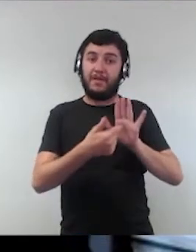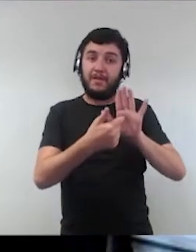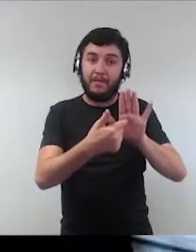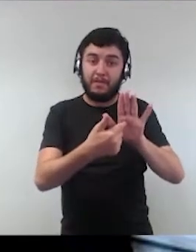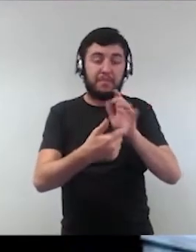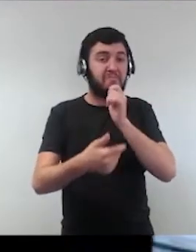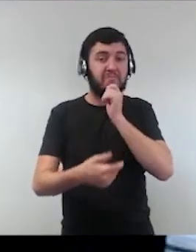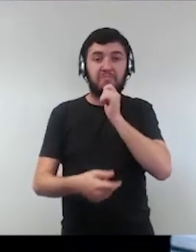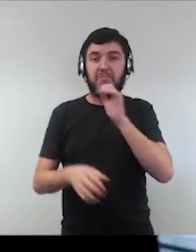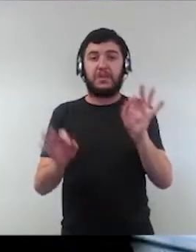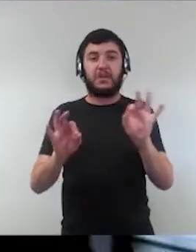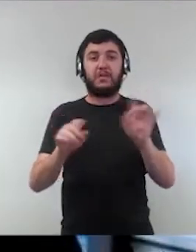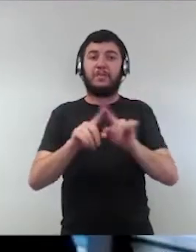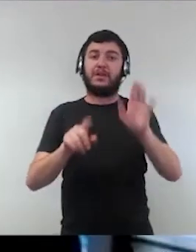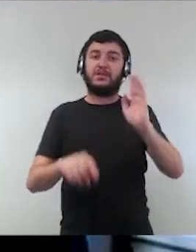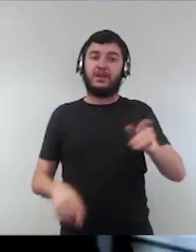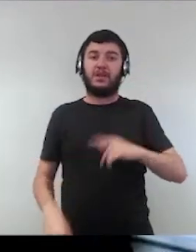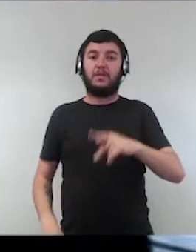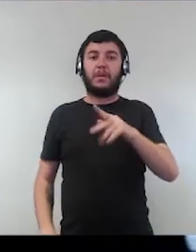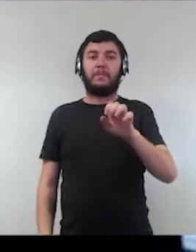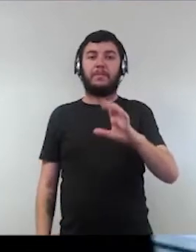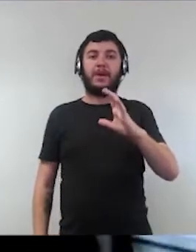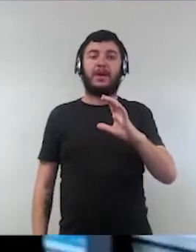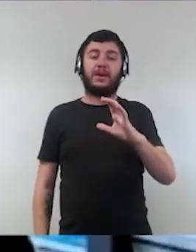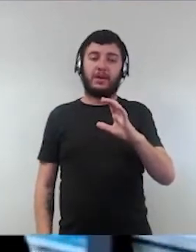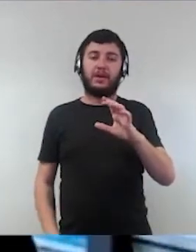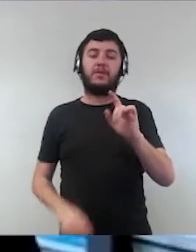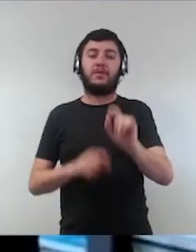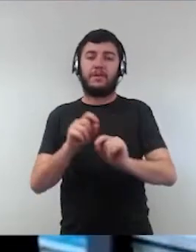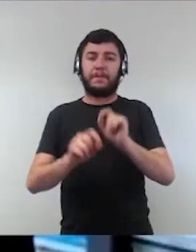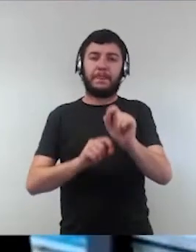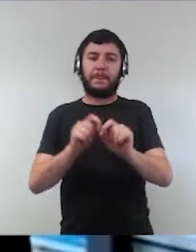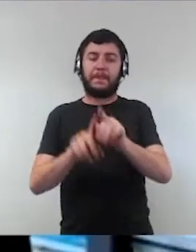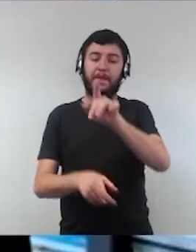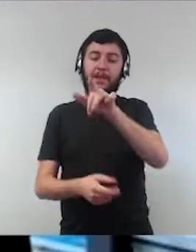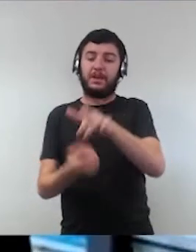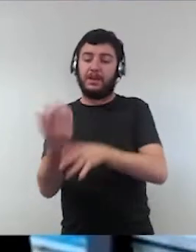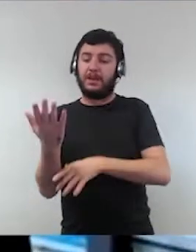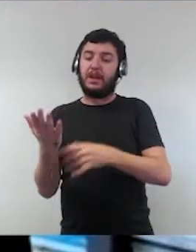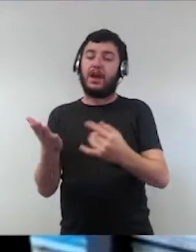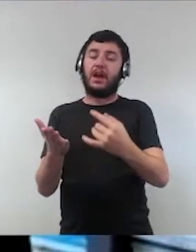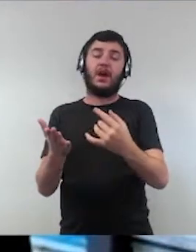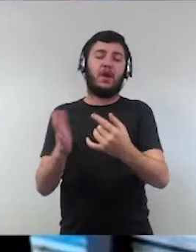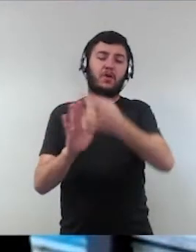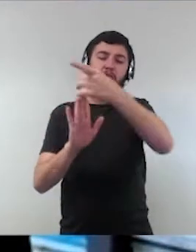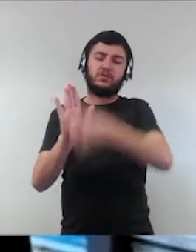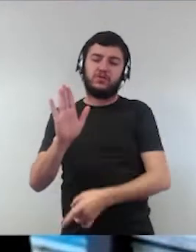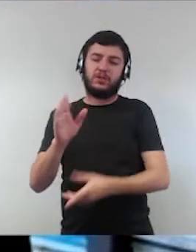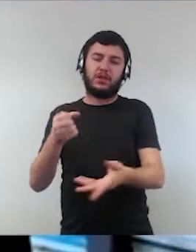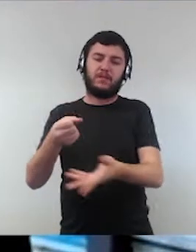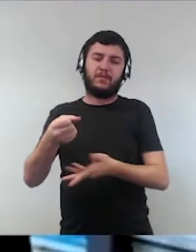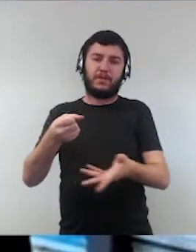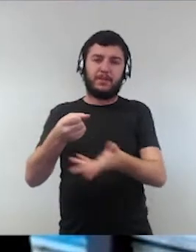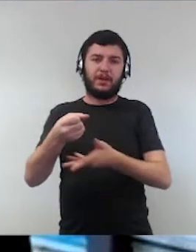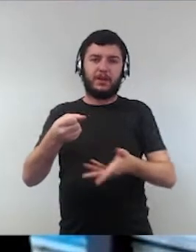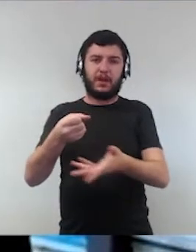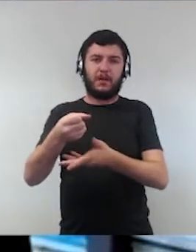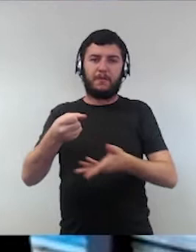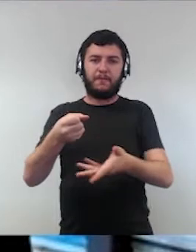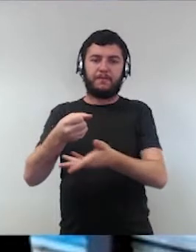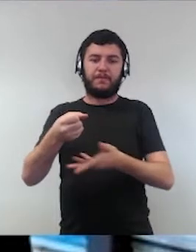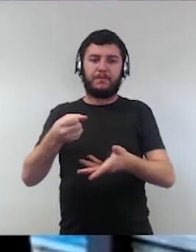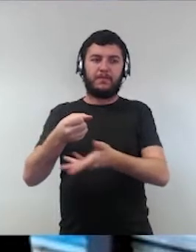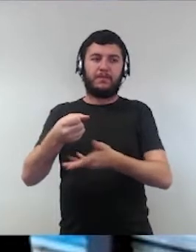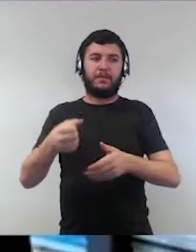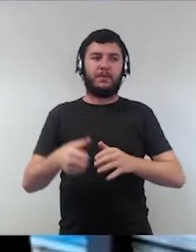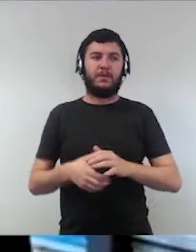existe uma PEC que procura criar um direito fundamental à proteção